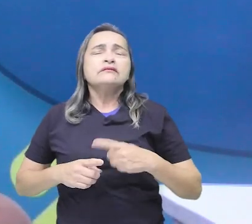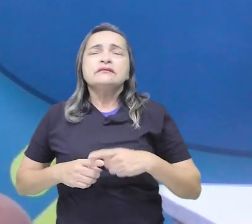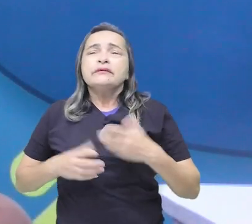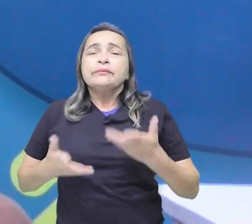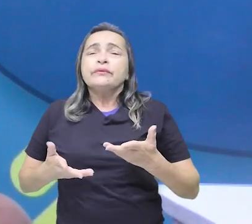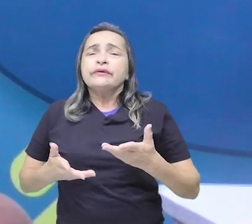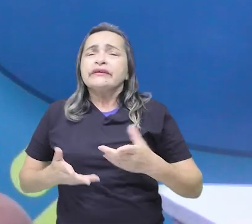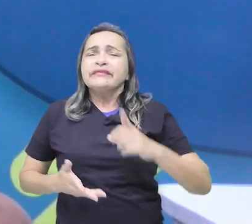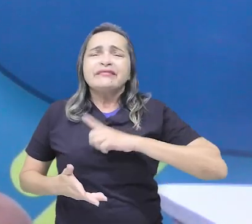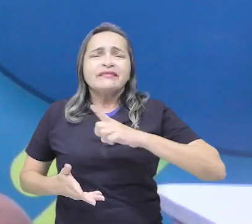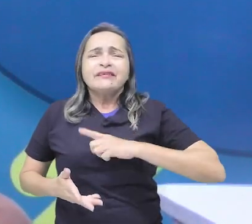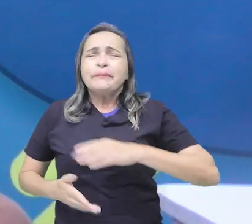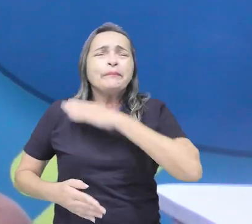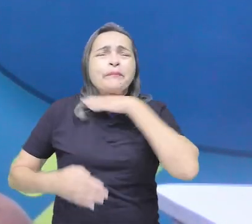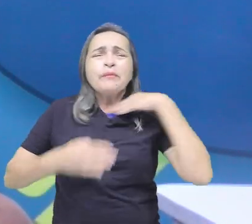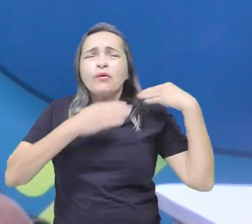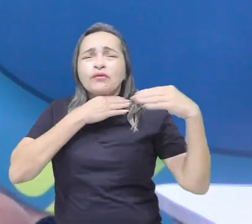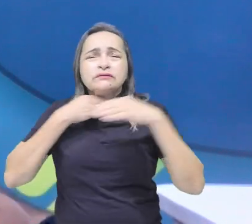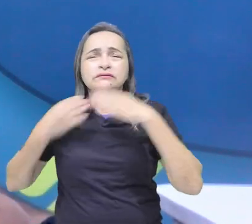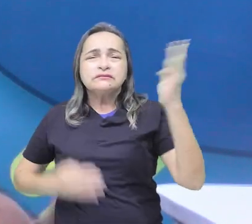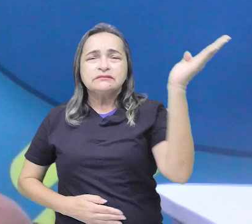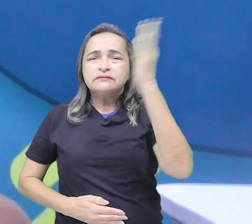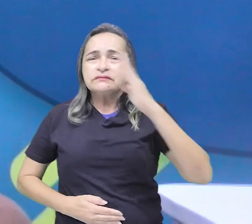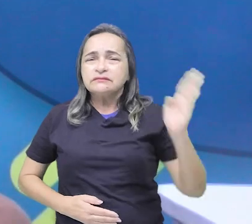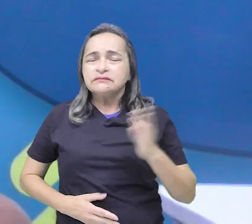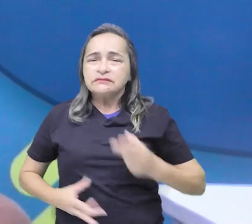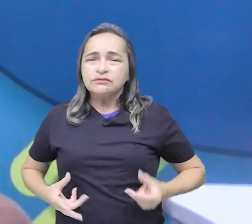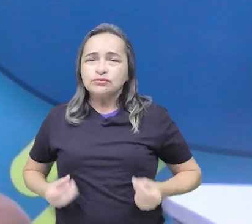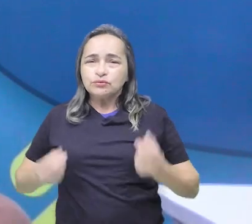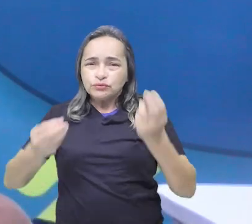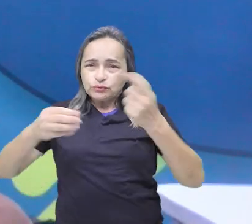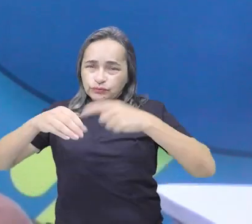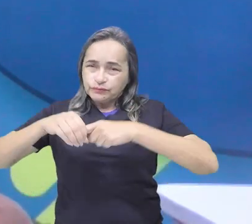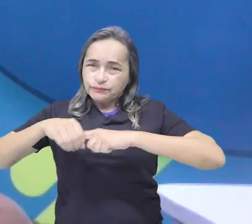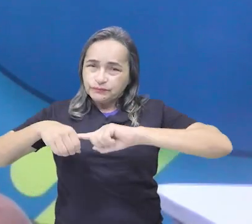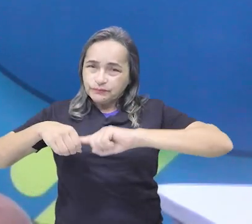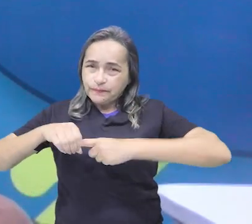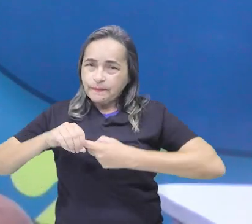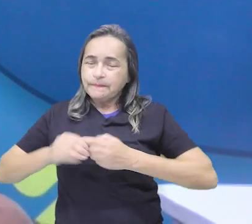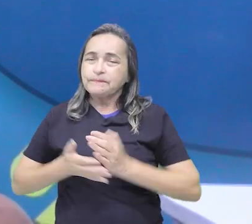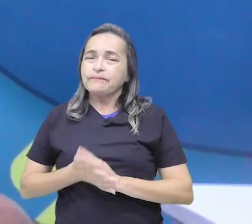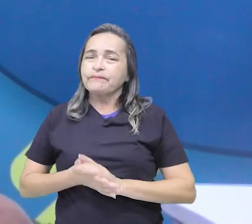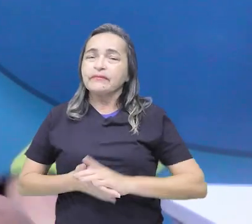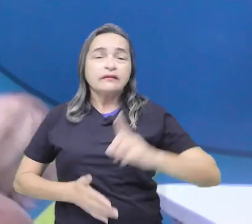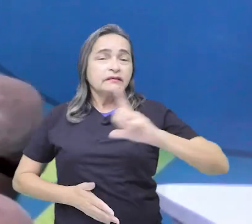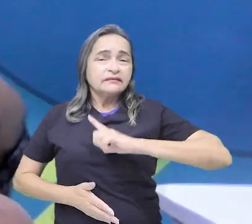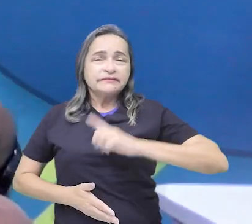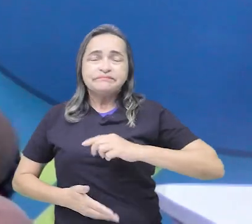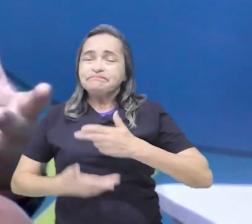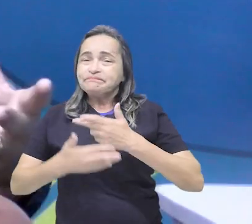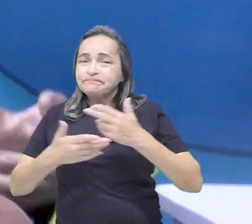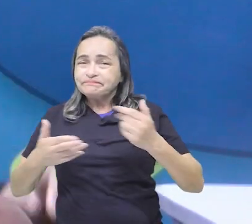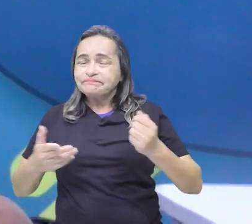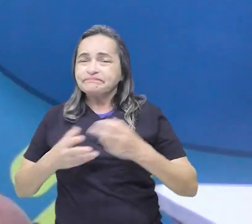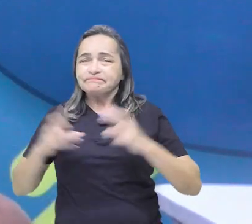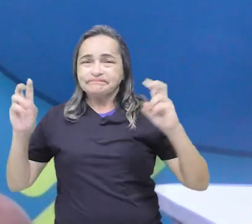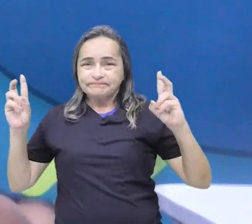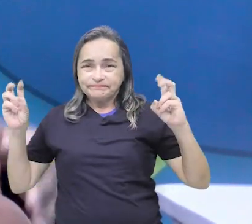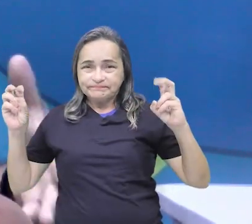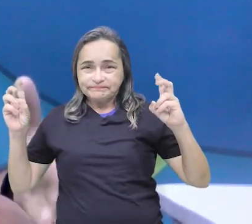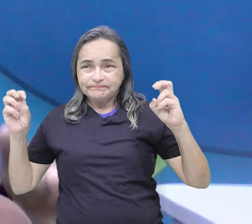tantas mortes no país. Nós devemos levar em consideração alguns fatores que historicamente foram